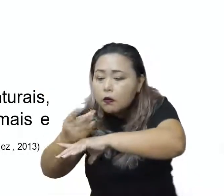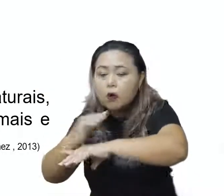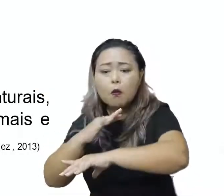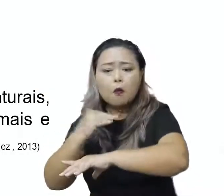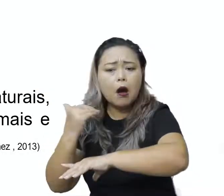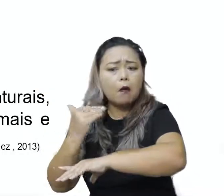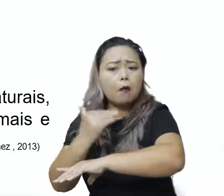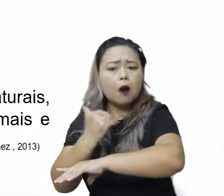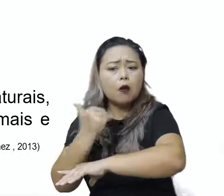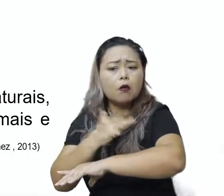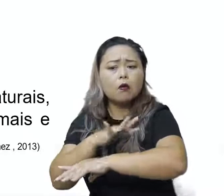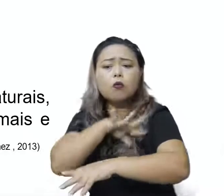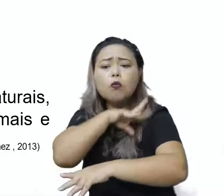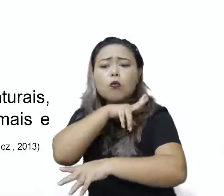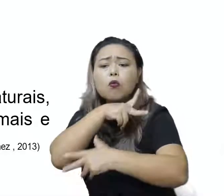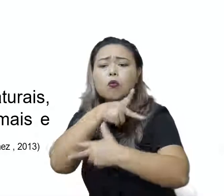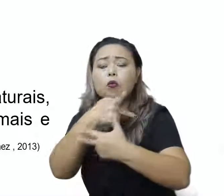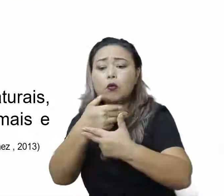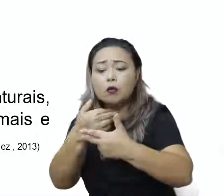espécies animais e